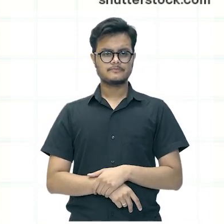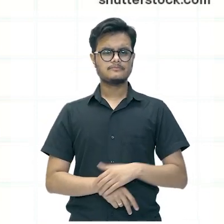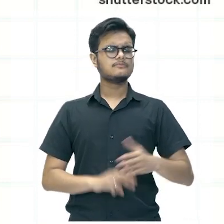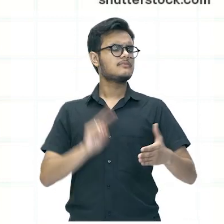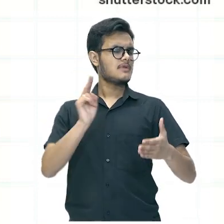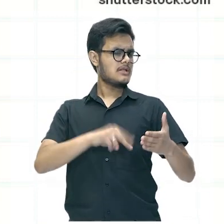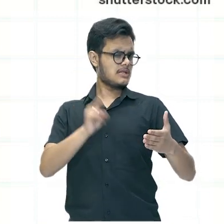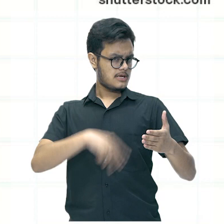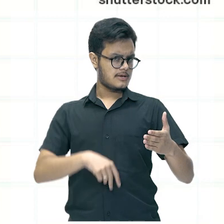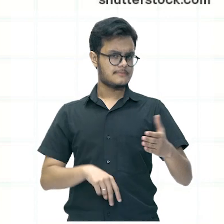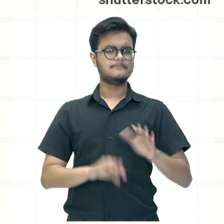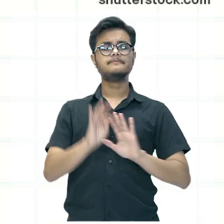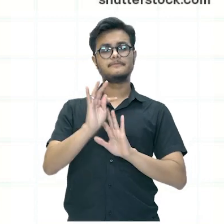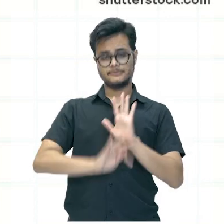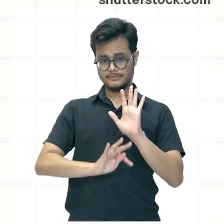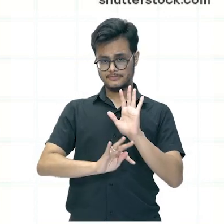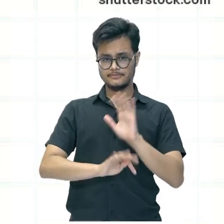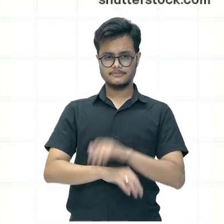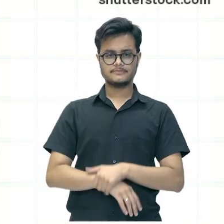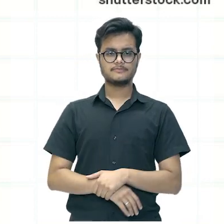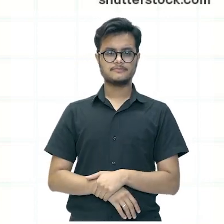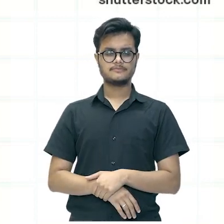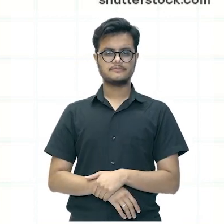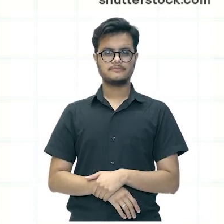quê? The text, o texto.